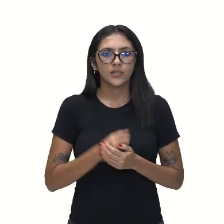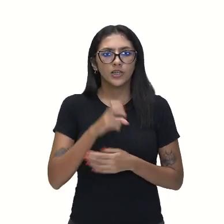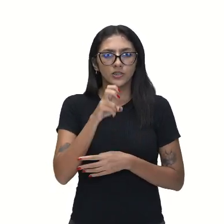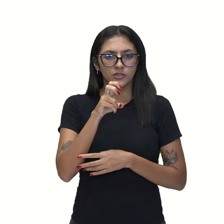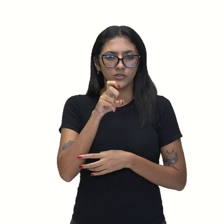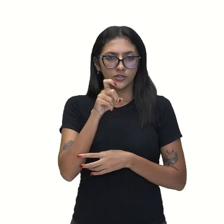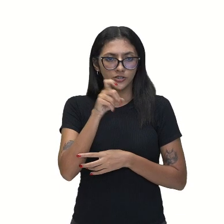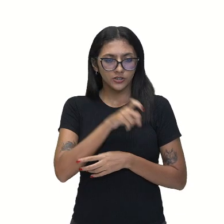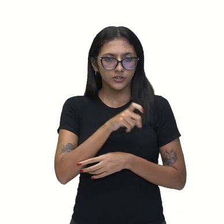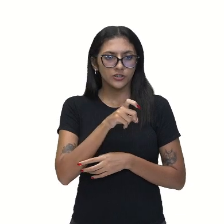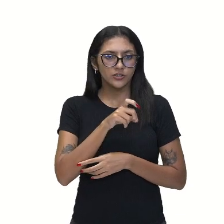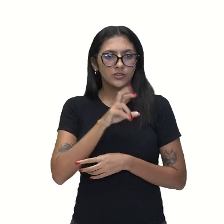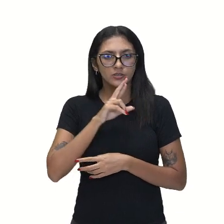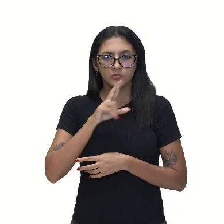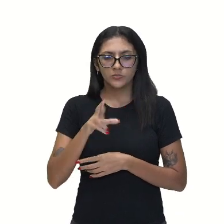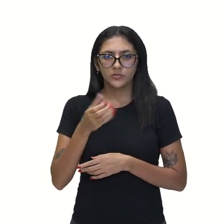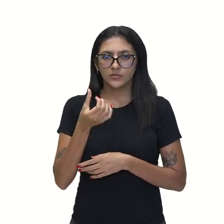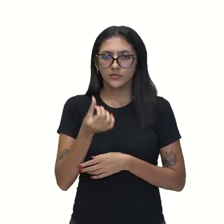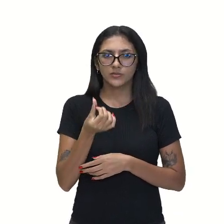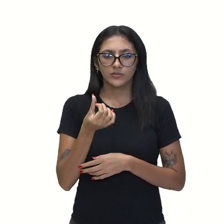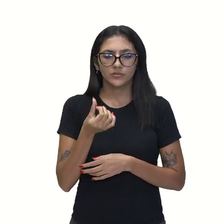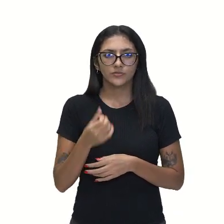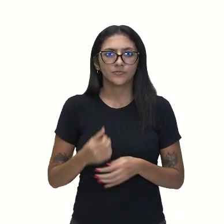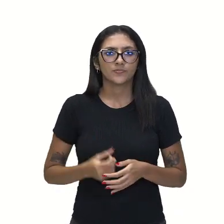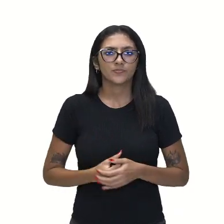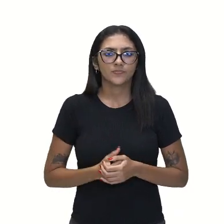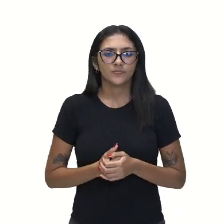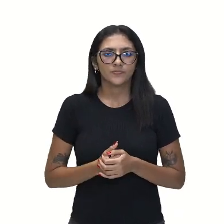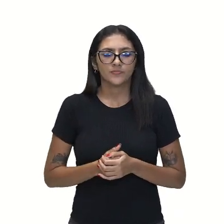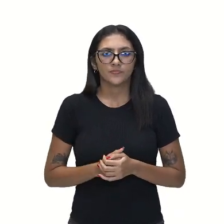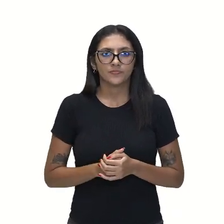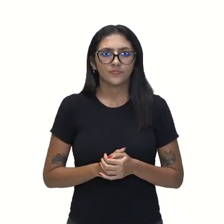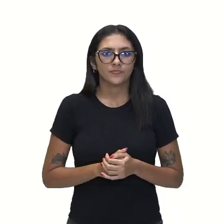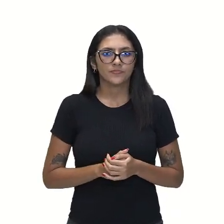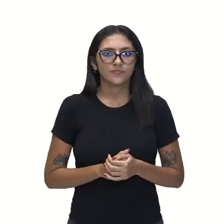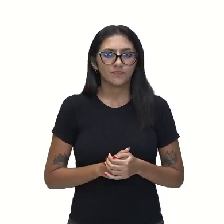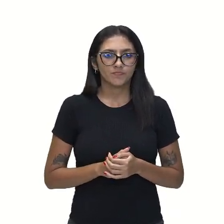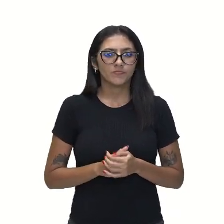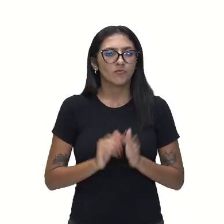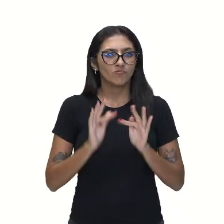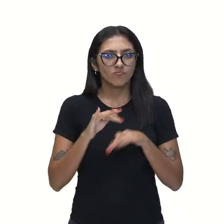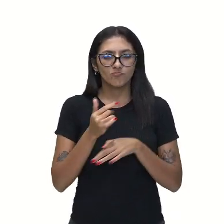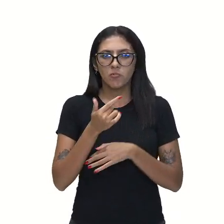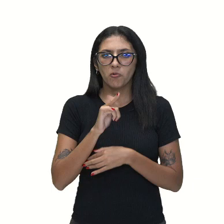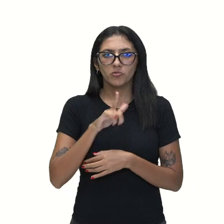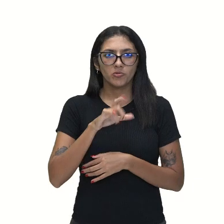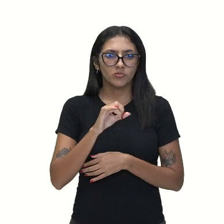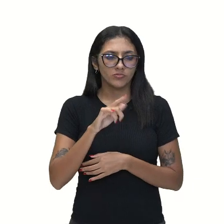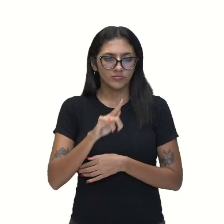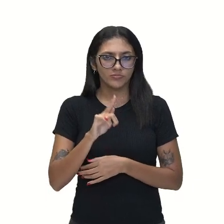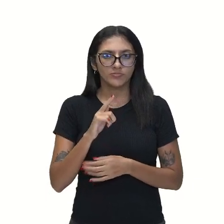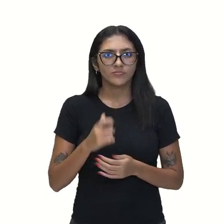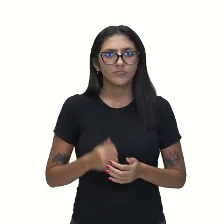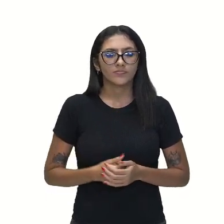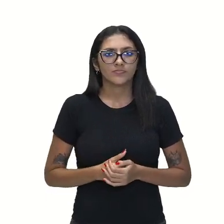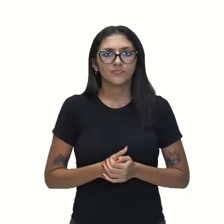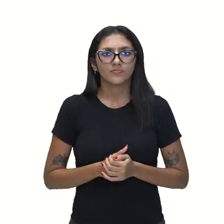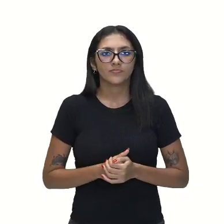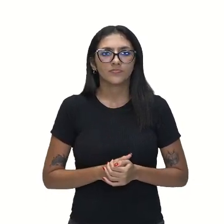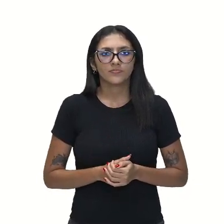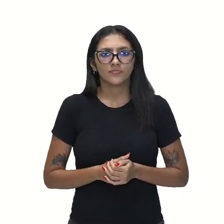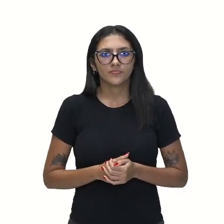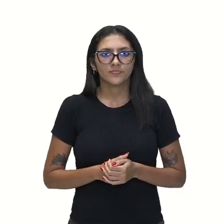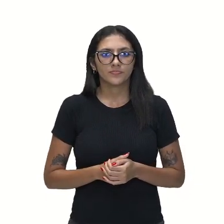a 6. Resolvido mais um logaritmo, tá? Ou seja,